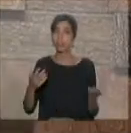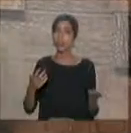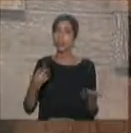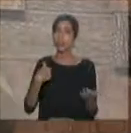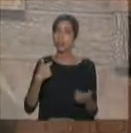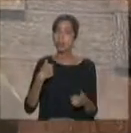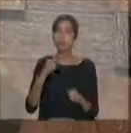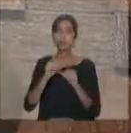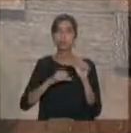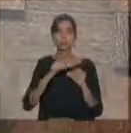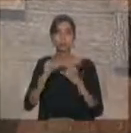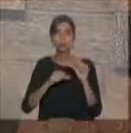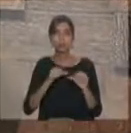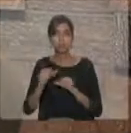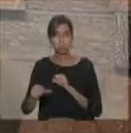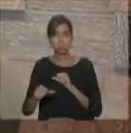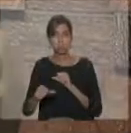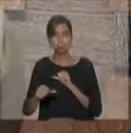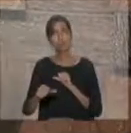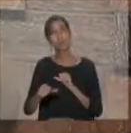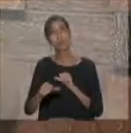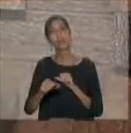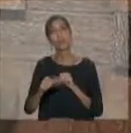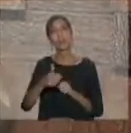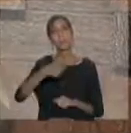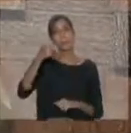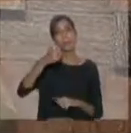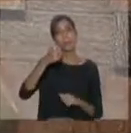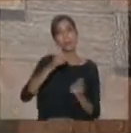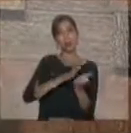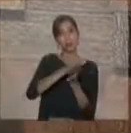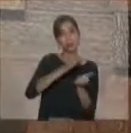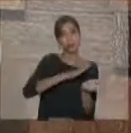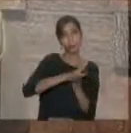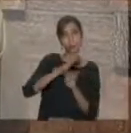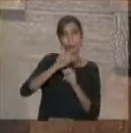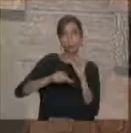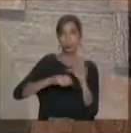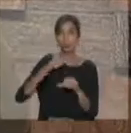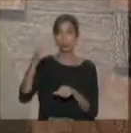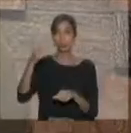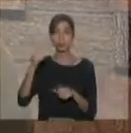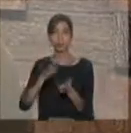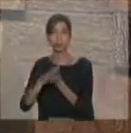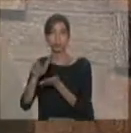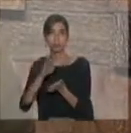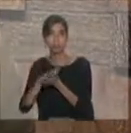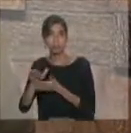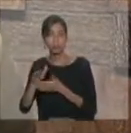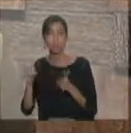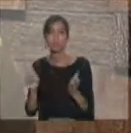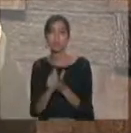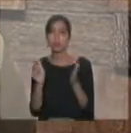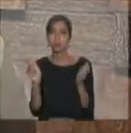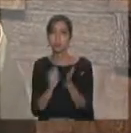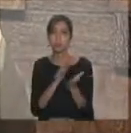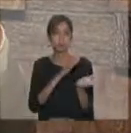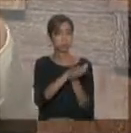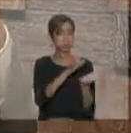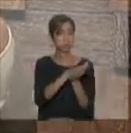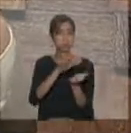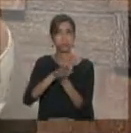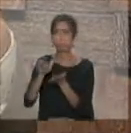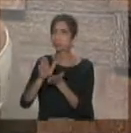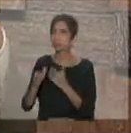eu tinham me trocado, tirado da 1ª edição, passado para a 2ª edição. A última hora era um jornal de grande